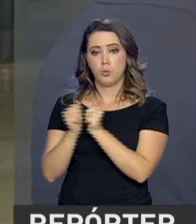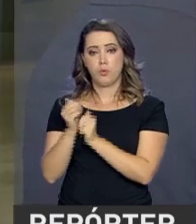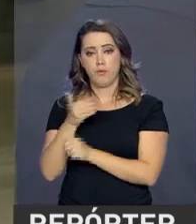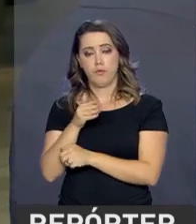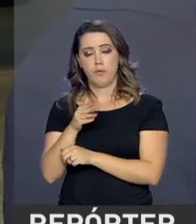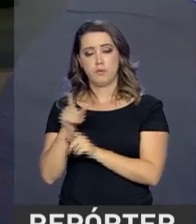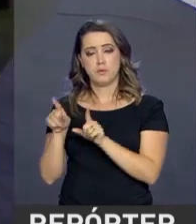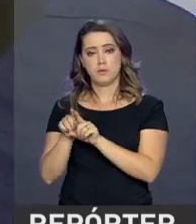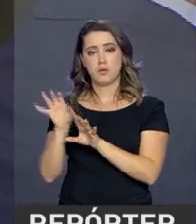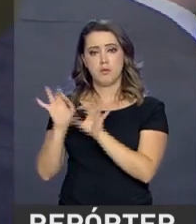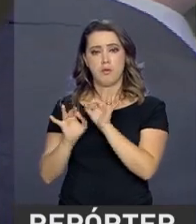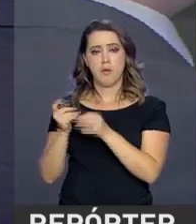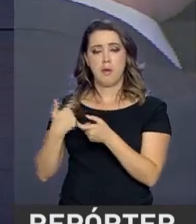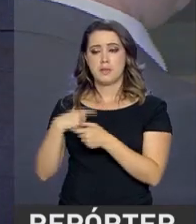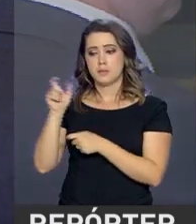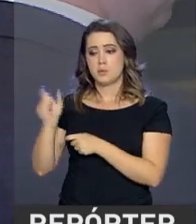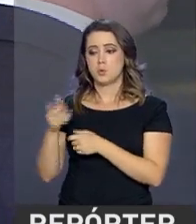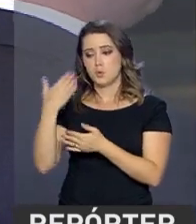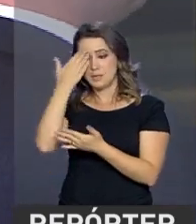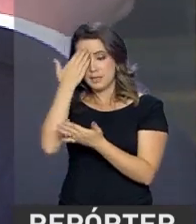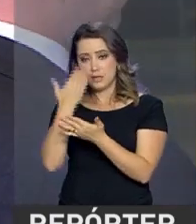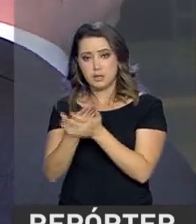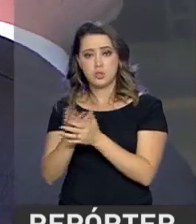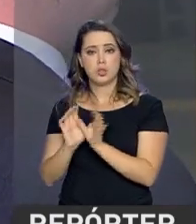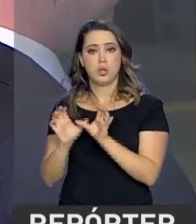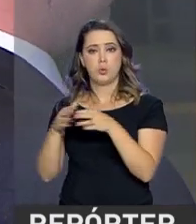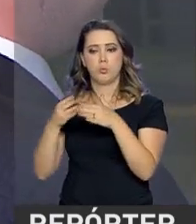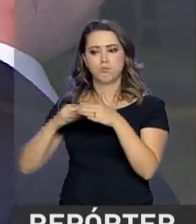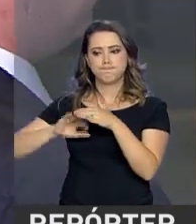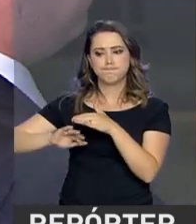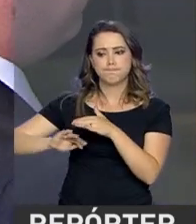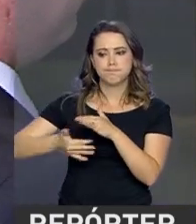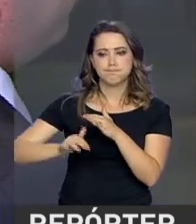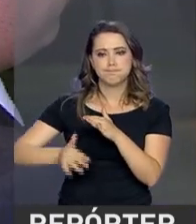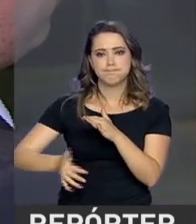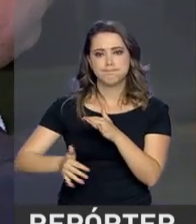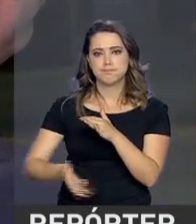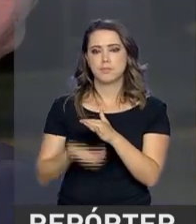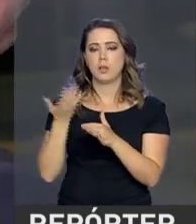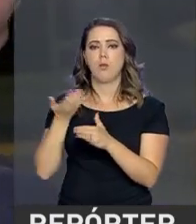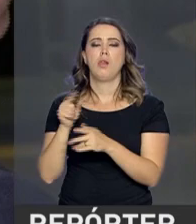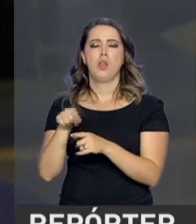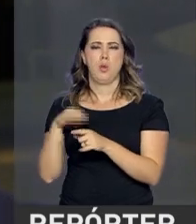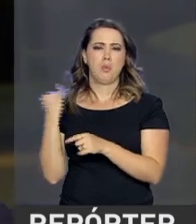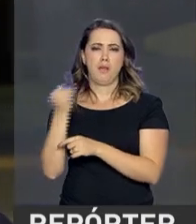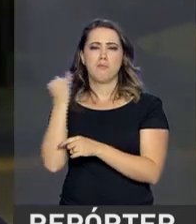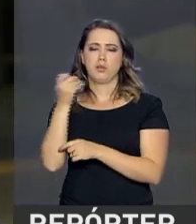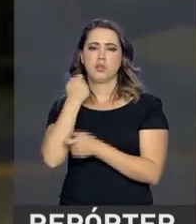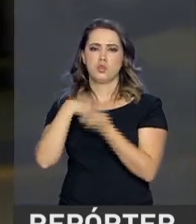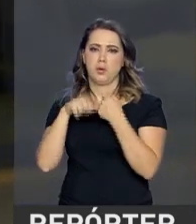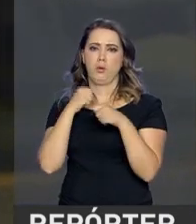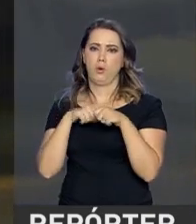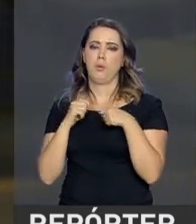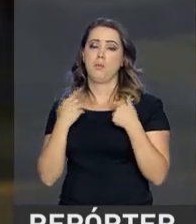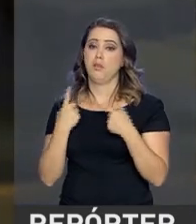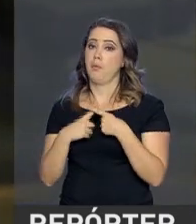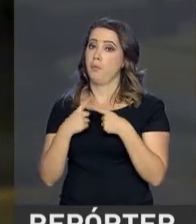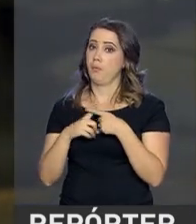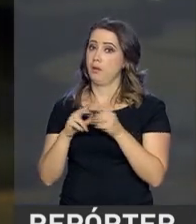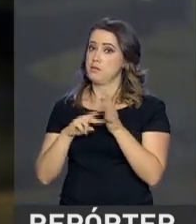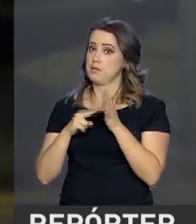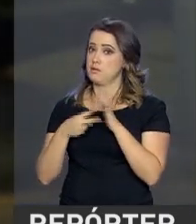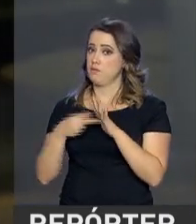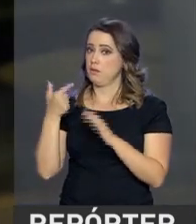restabelecimento da credibilidade do setor mineral brasileiro se tornaram exemplo tem profunda importância na economia do brasil se não por que responde por